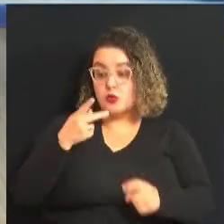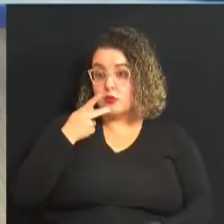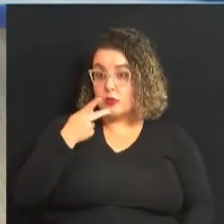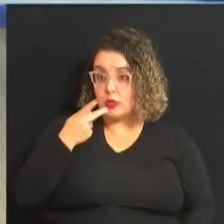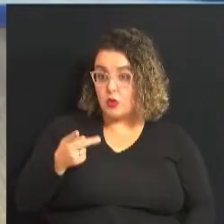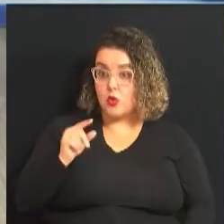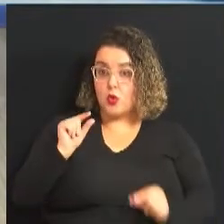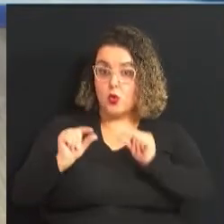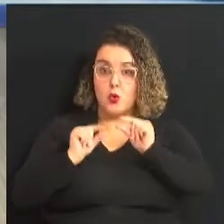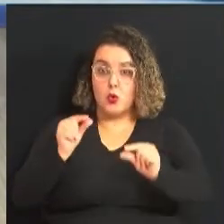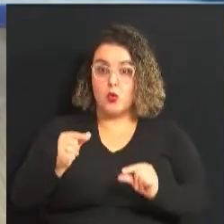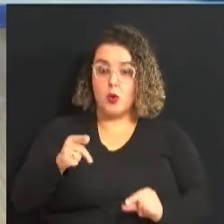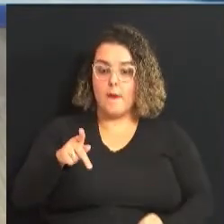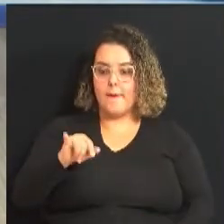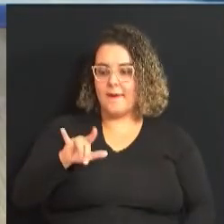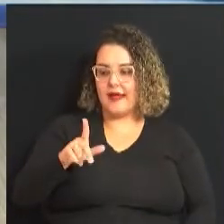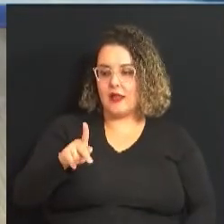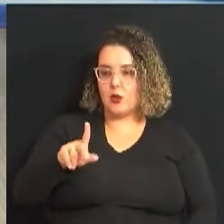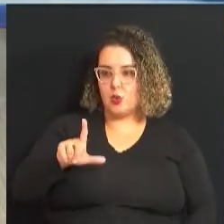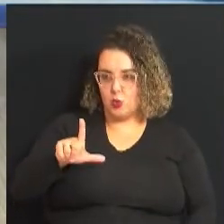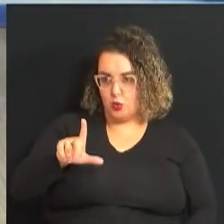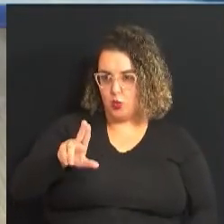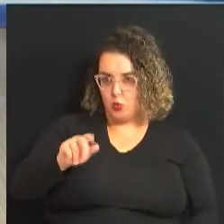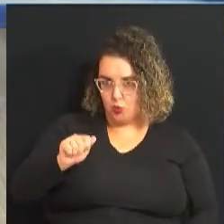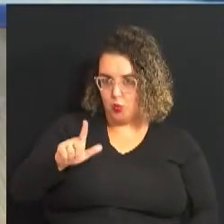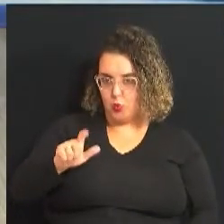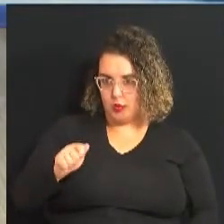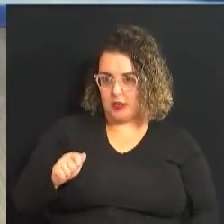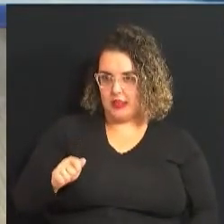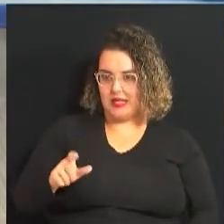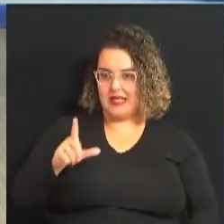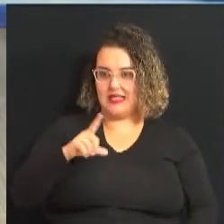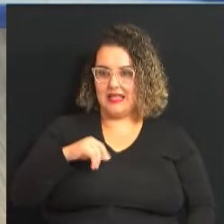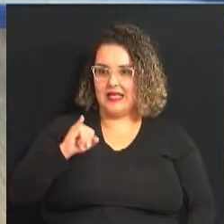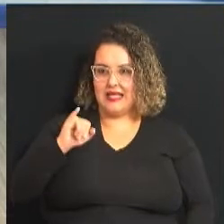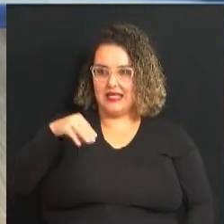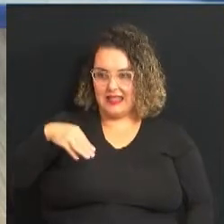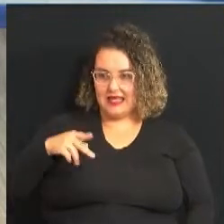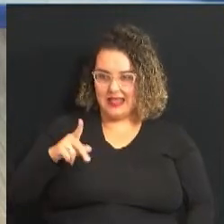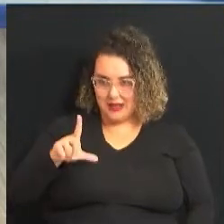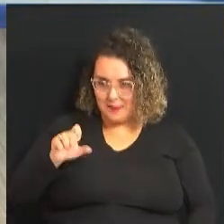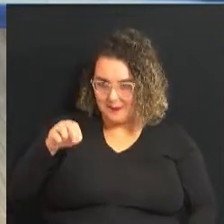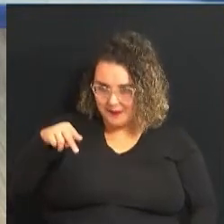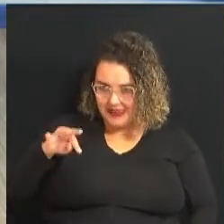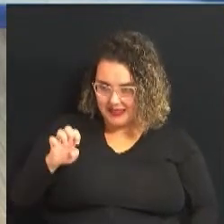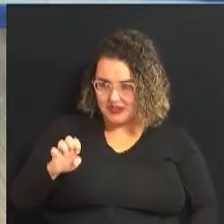sobre a pílula. Existe também implante anticoncepcional?